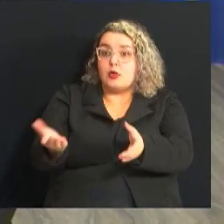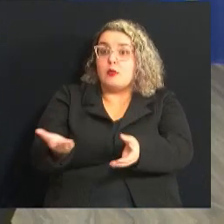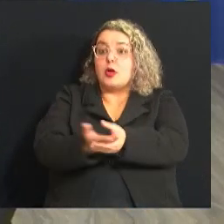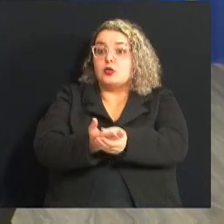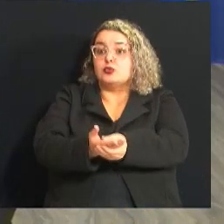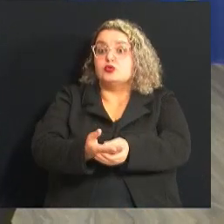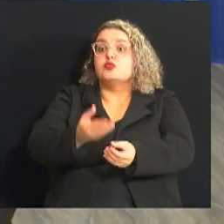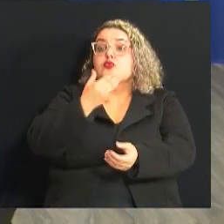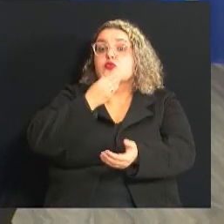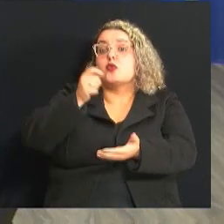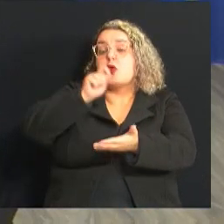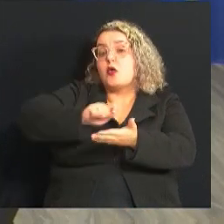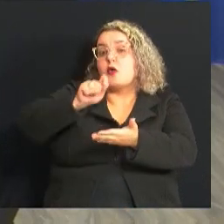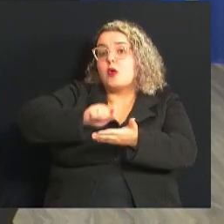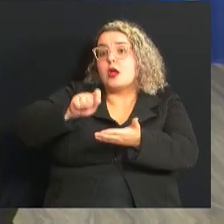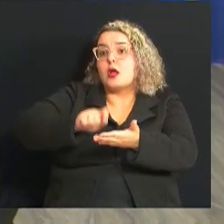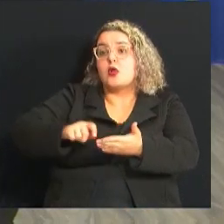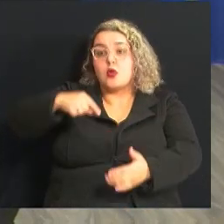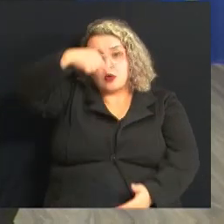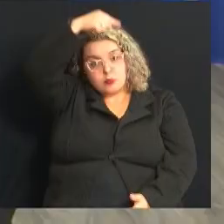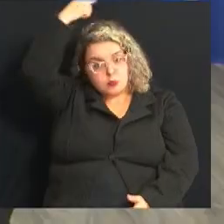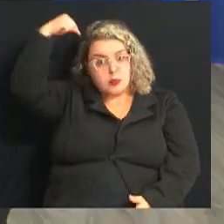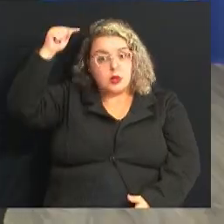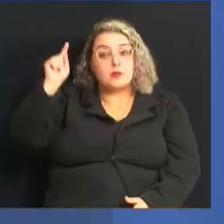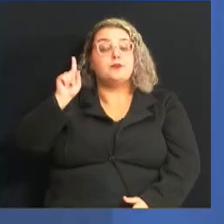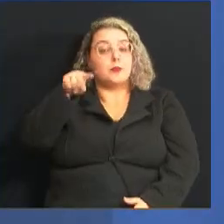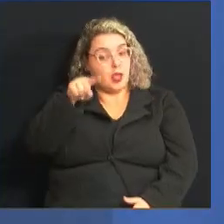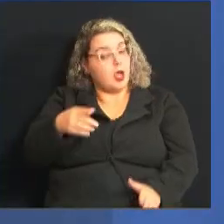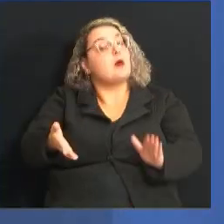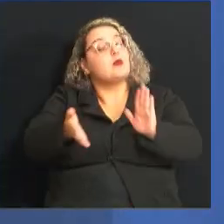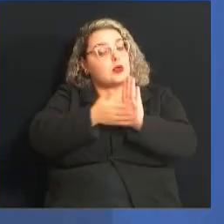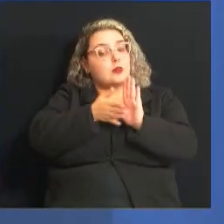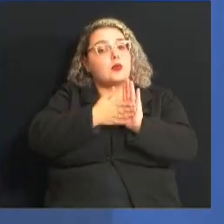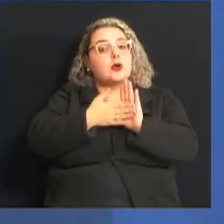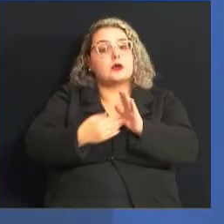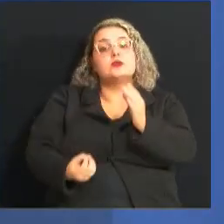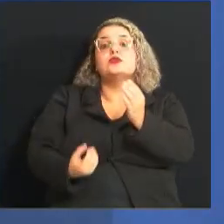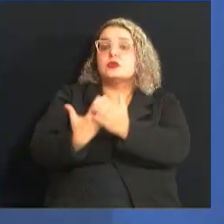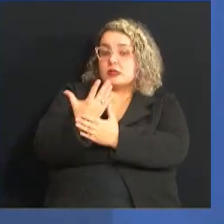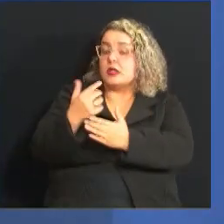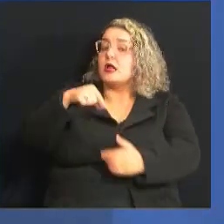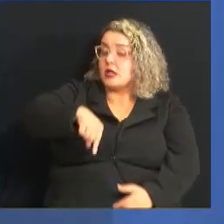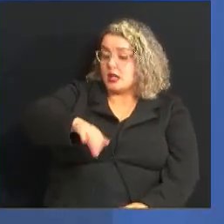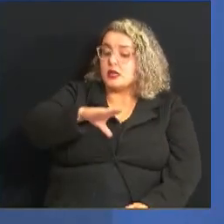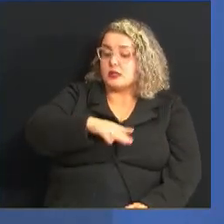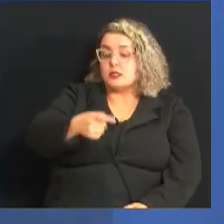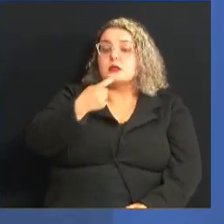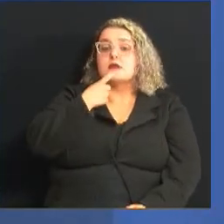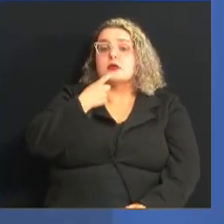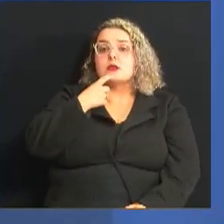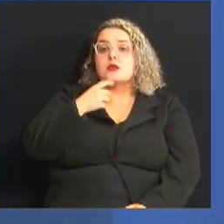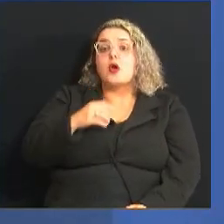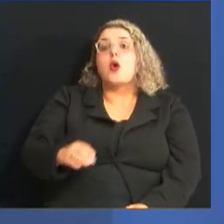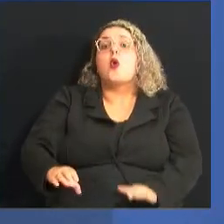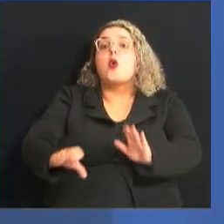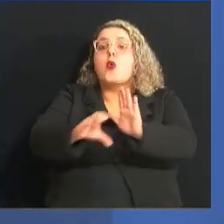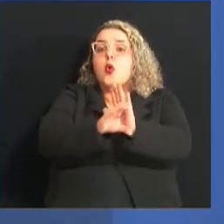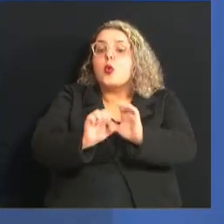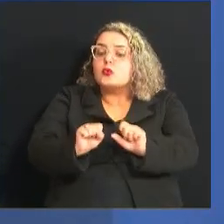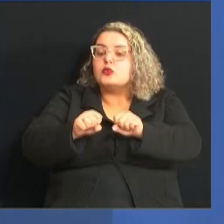do vereador Paulo Gaspar. A proposta do vereador institui em Campinas o Código de Defesa